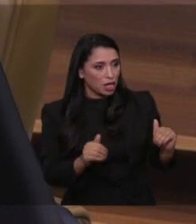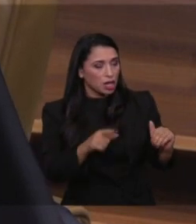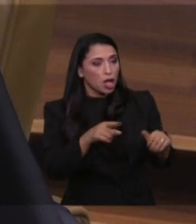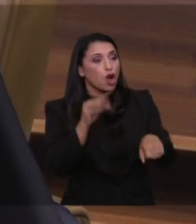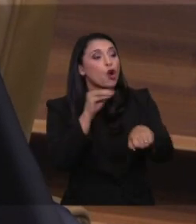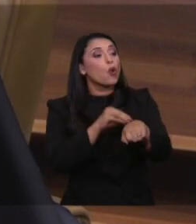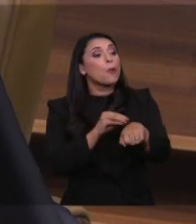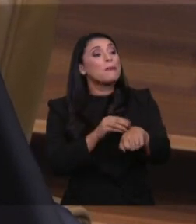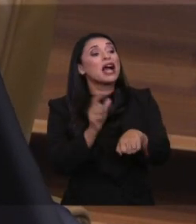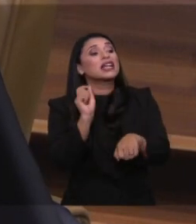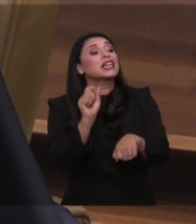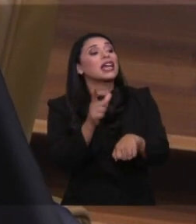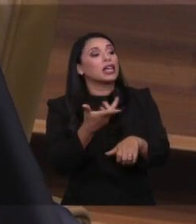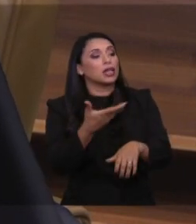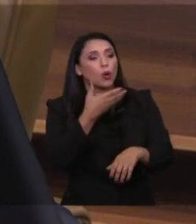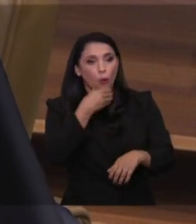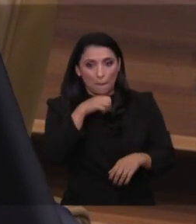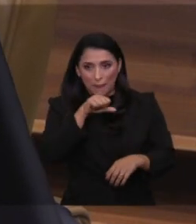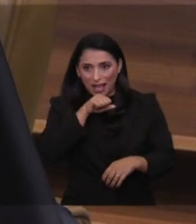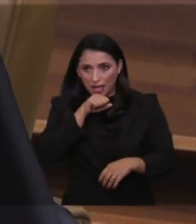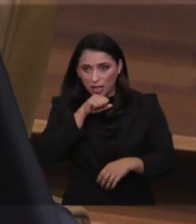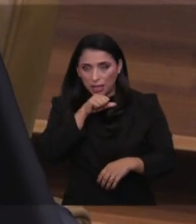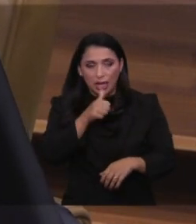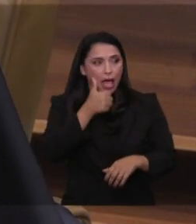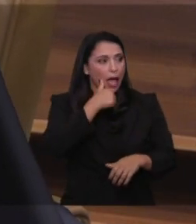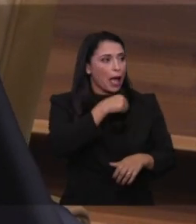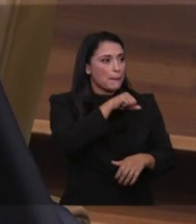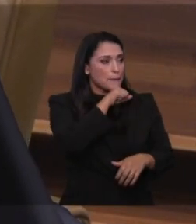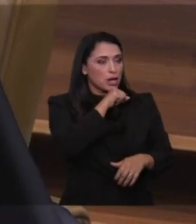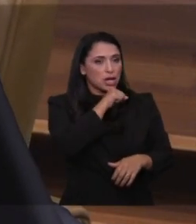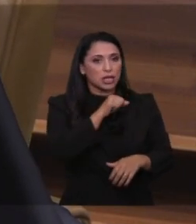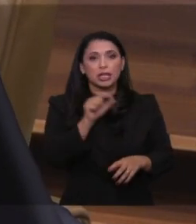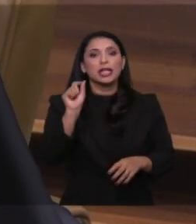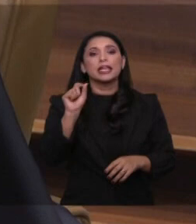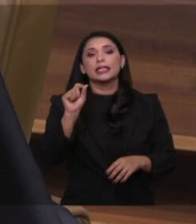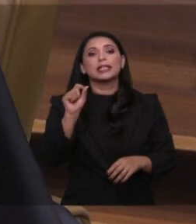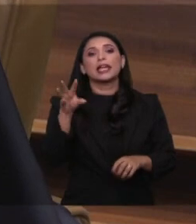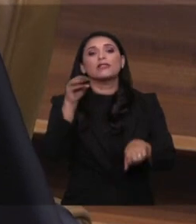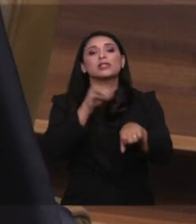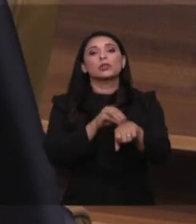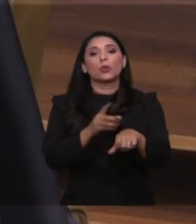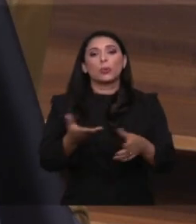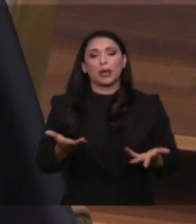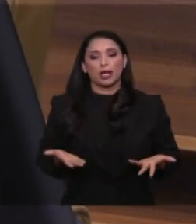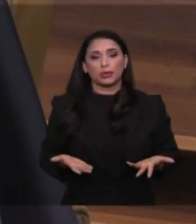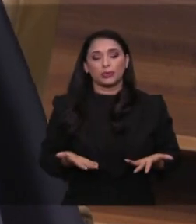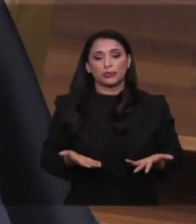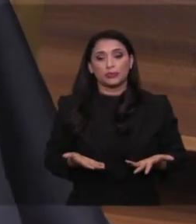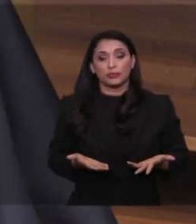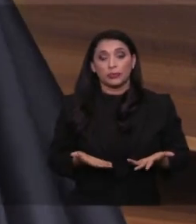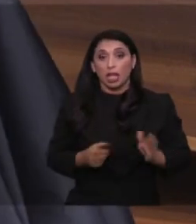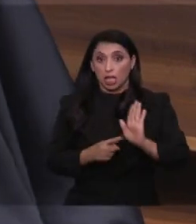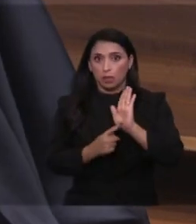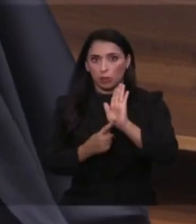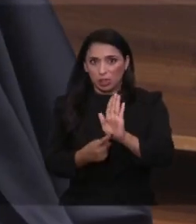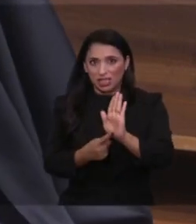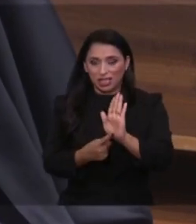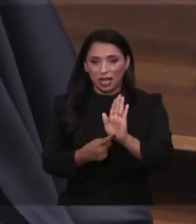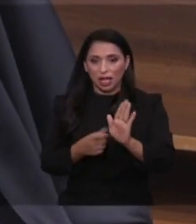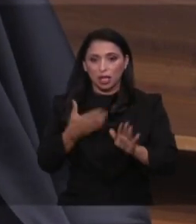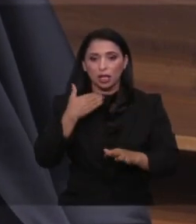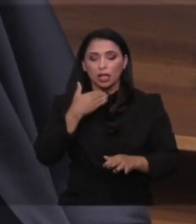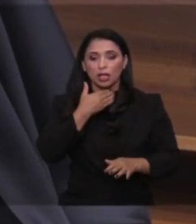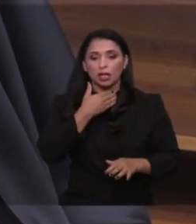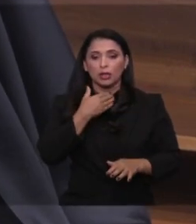culpar o pai do seu filho, a mãe da sua filha. E demonstrar para o juiz